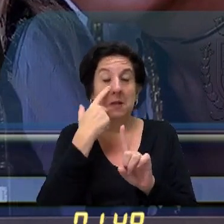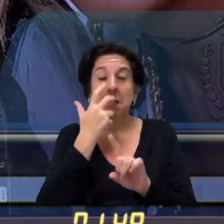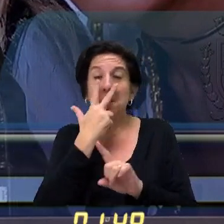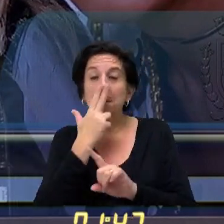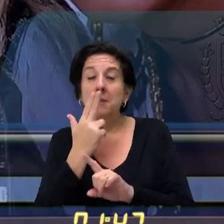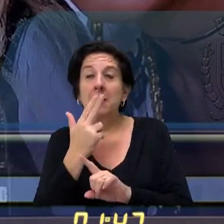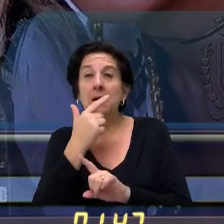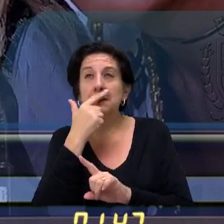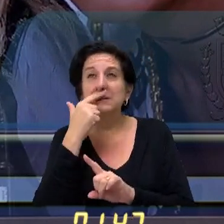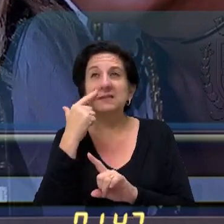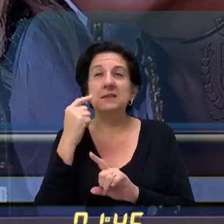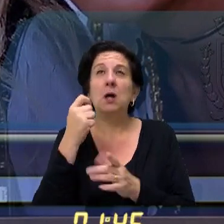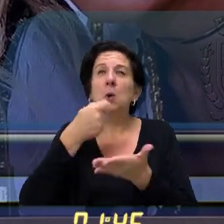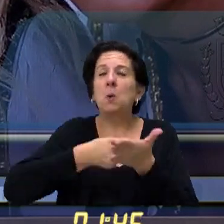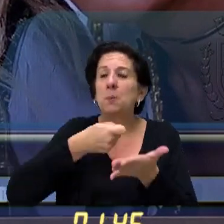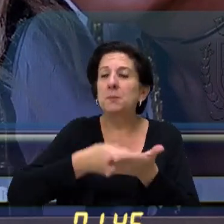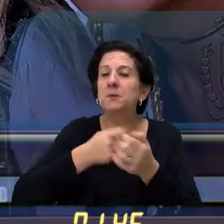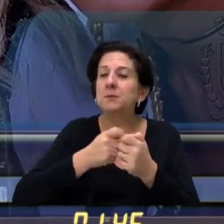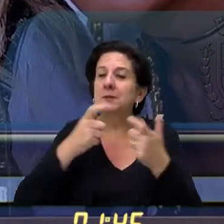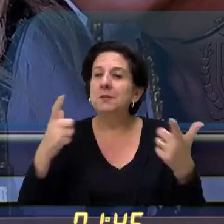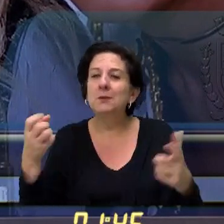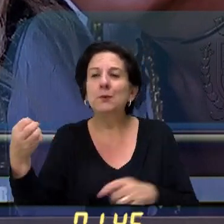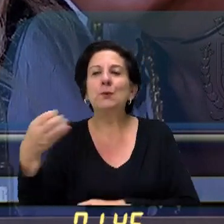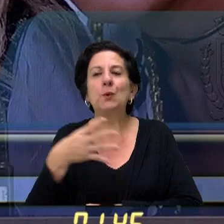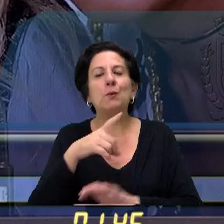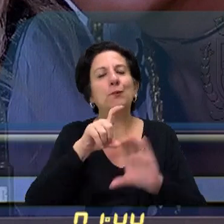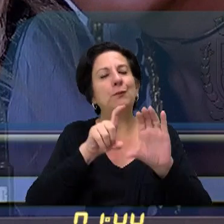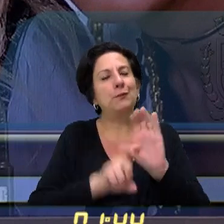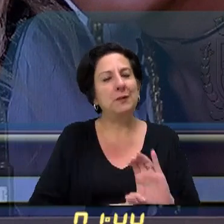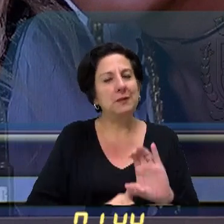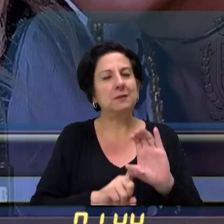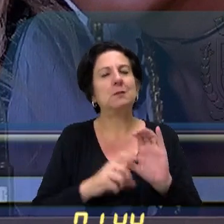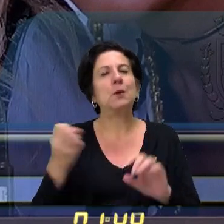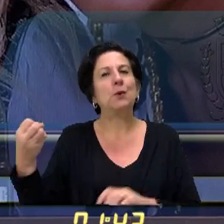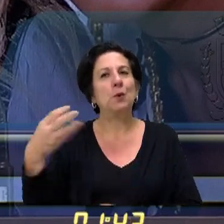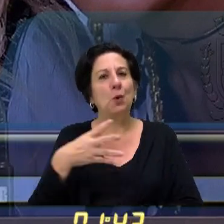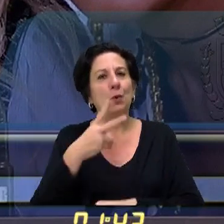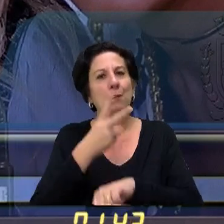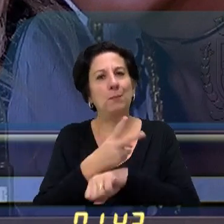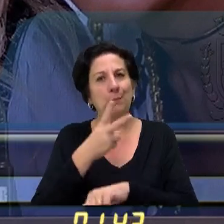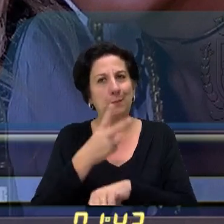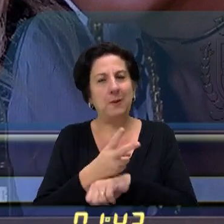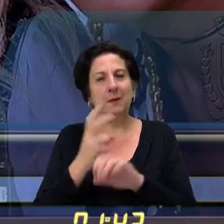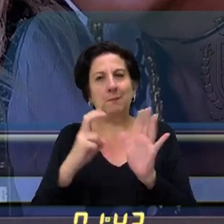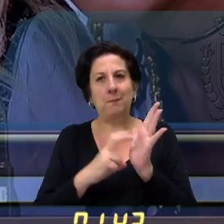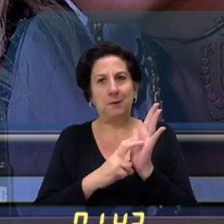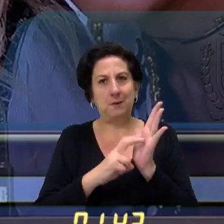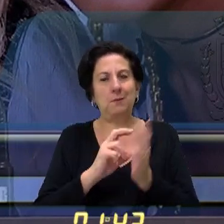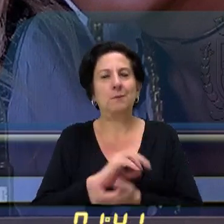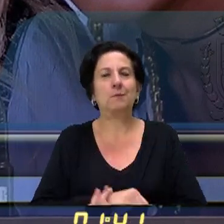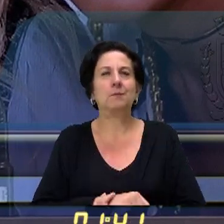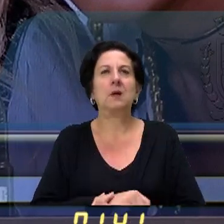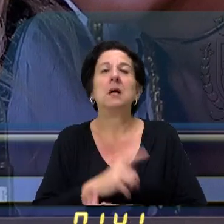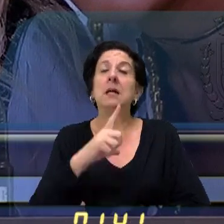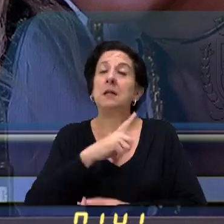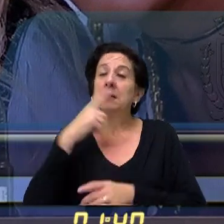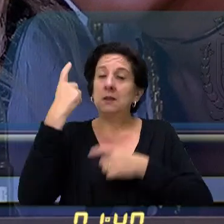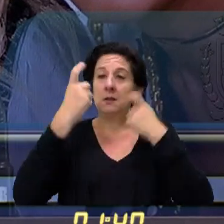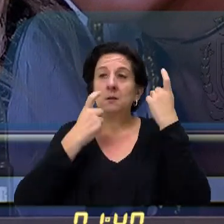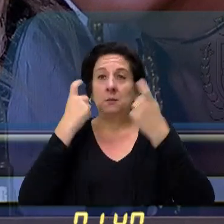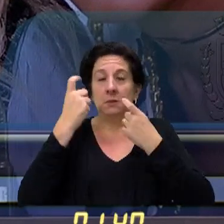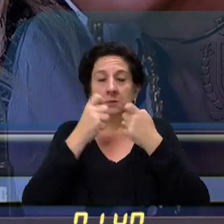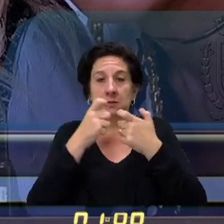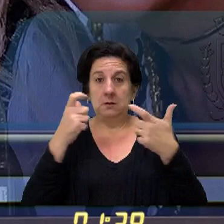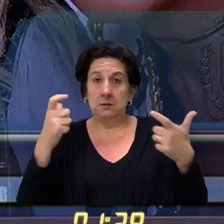mesmo tempo um comprometimento muito grande com novos financiamentos, com novos empréstimos. Então, existe uma preocupação